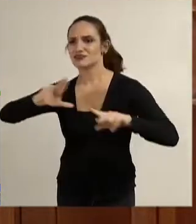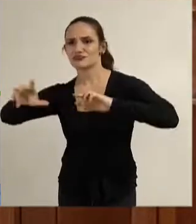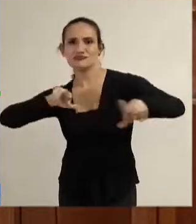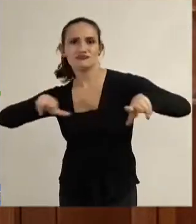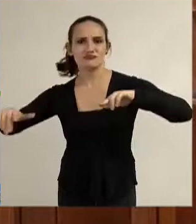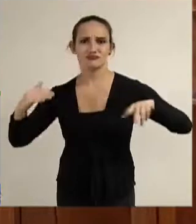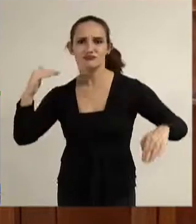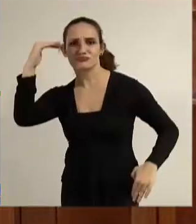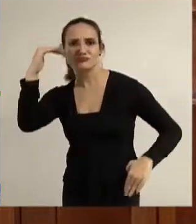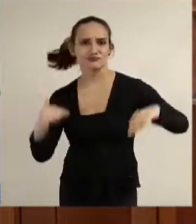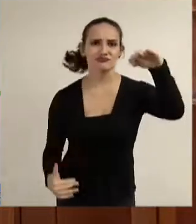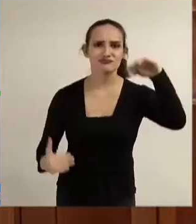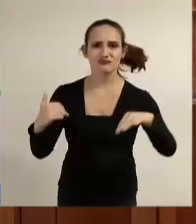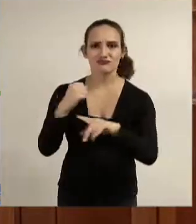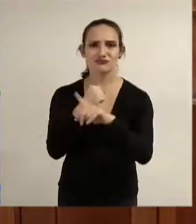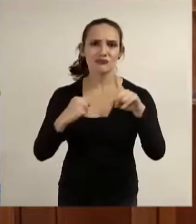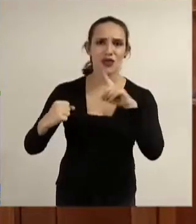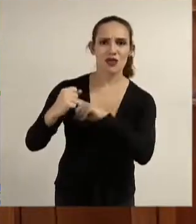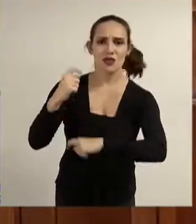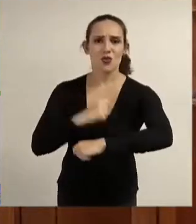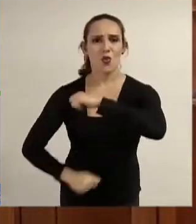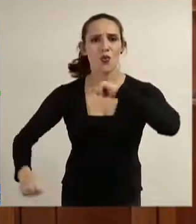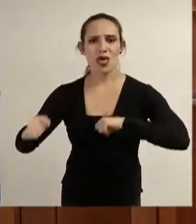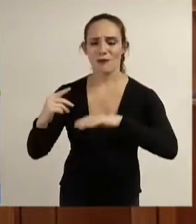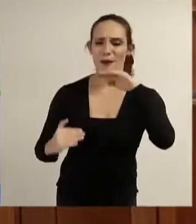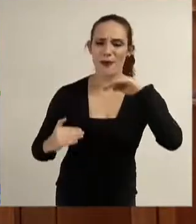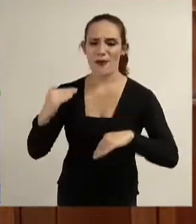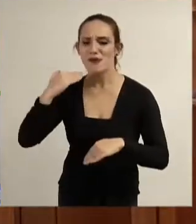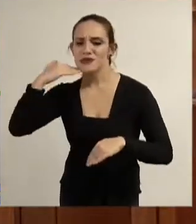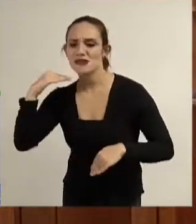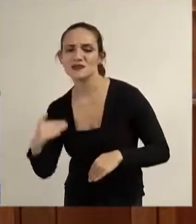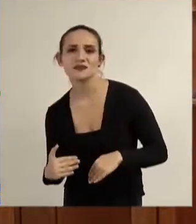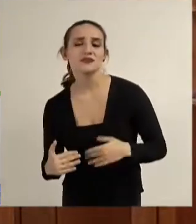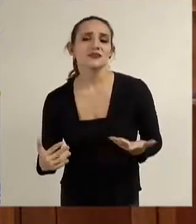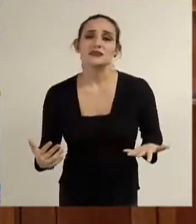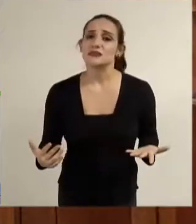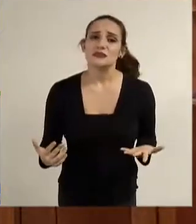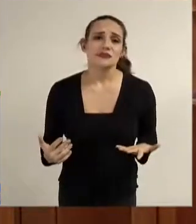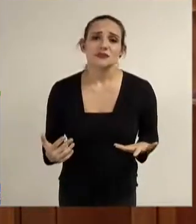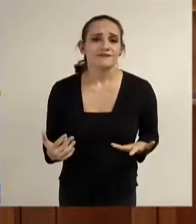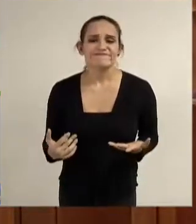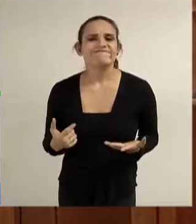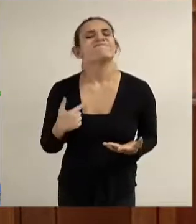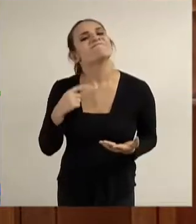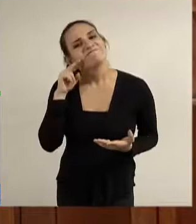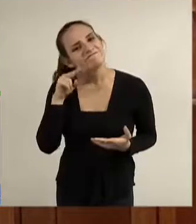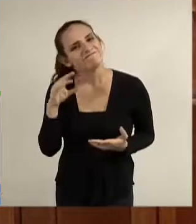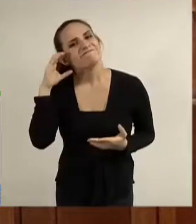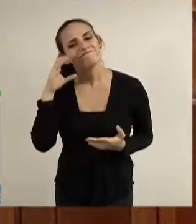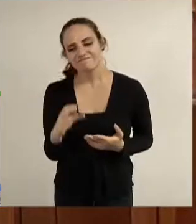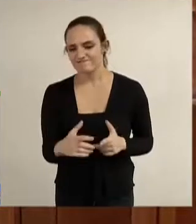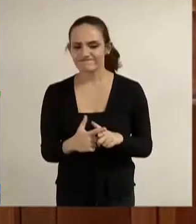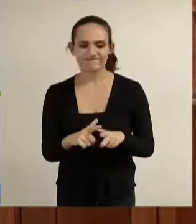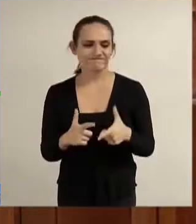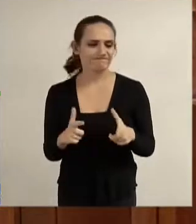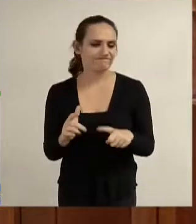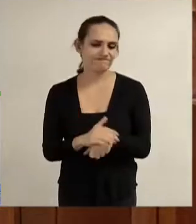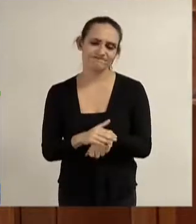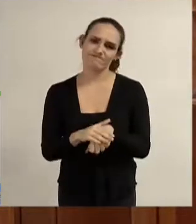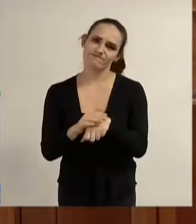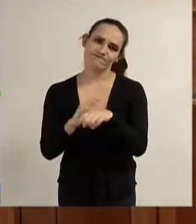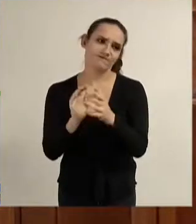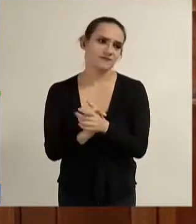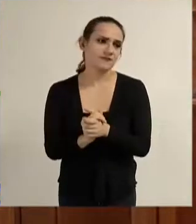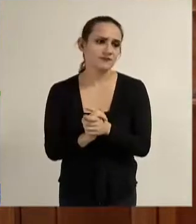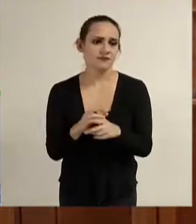vista social e econômico, e lamentavelmente a gente vendo esse crime que se avoluma a cada dia que